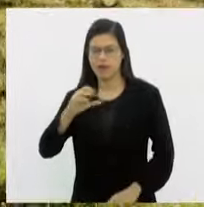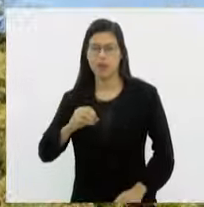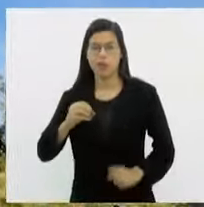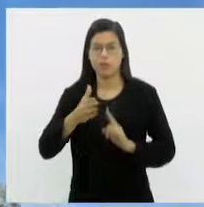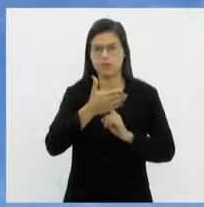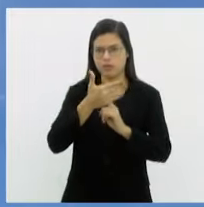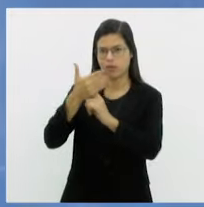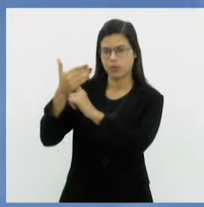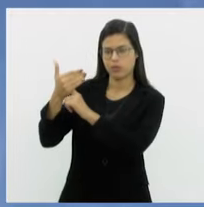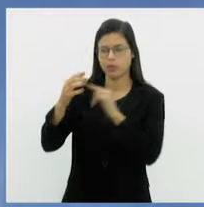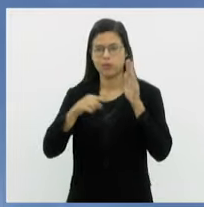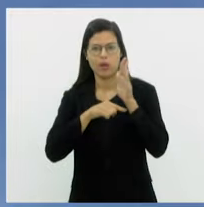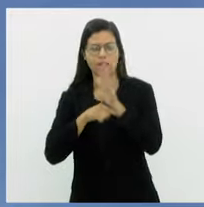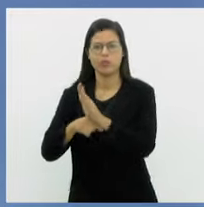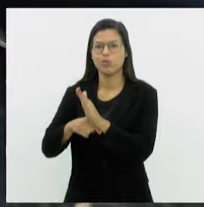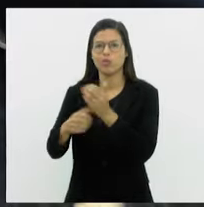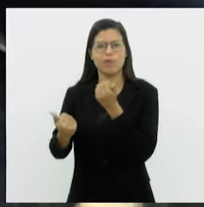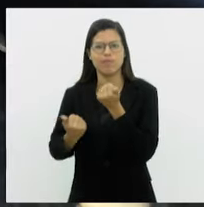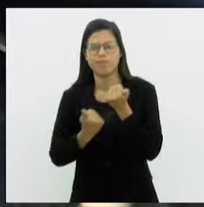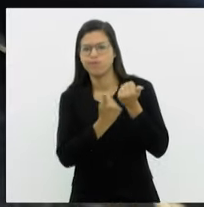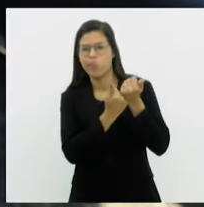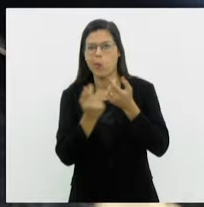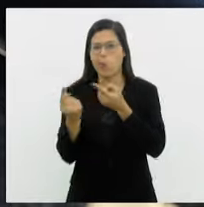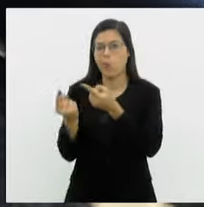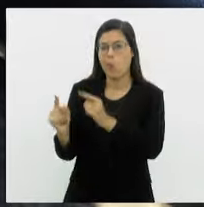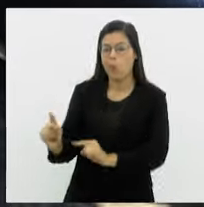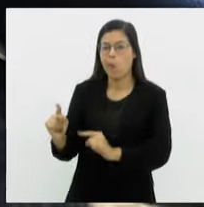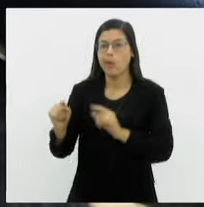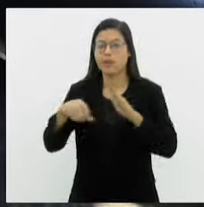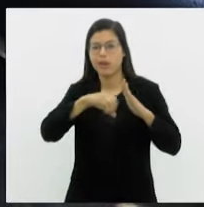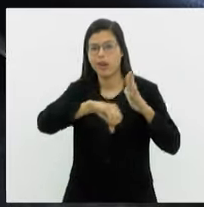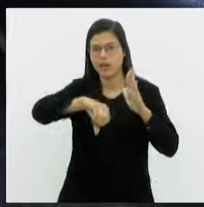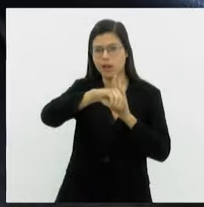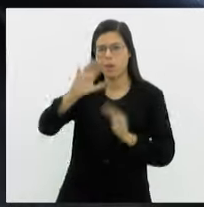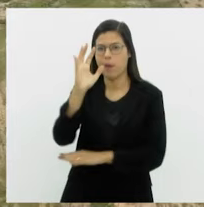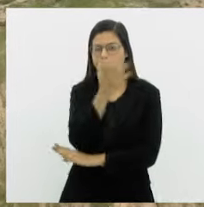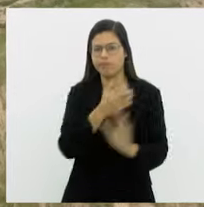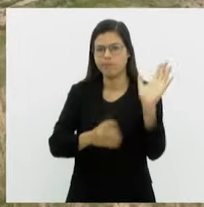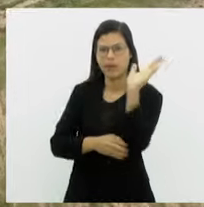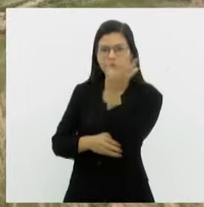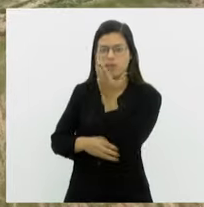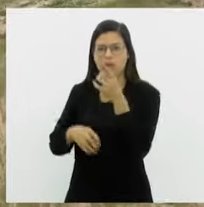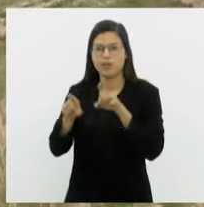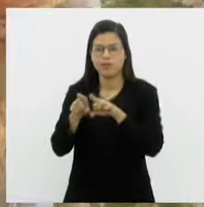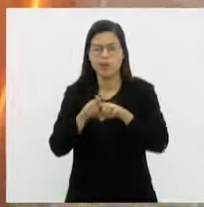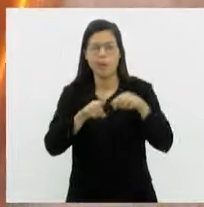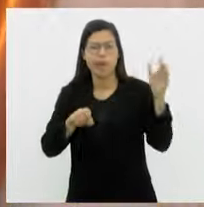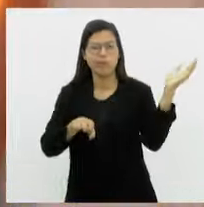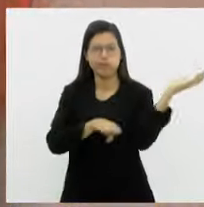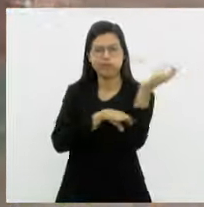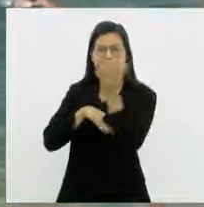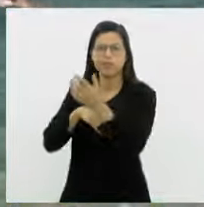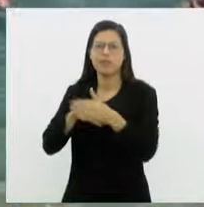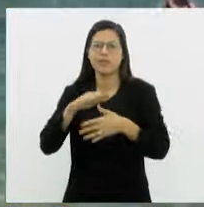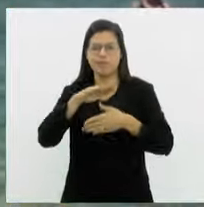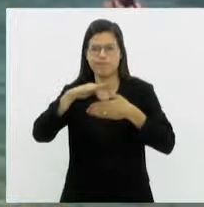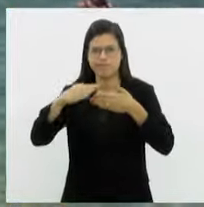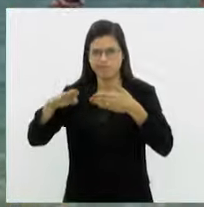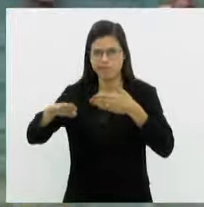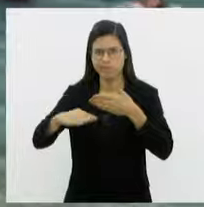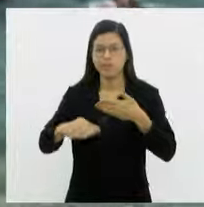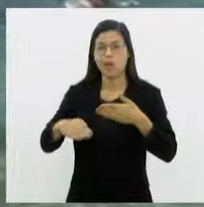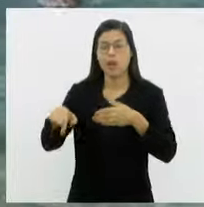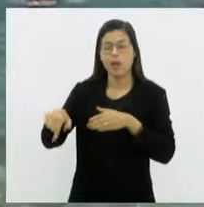Tecnologia contribui no reforço de ações de combate a crimes ambientais e desmatamento da Mata Atlântica. Parque Radical